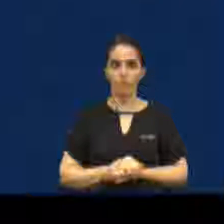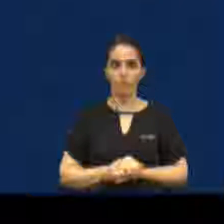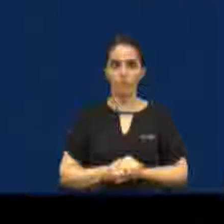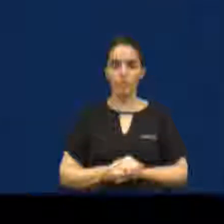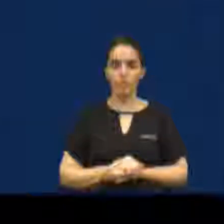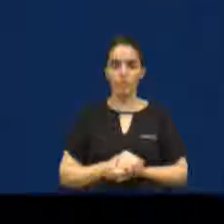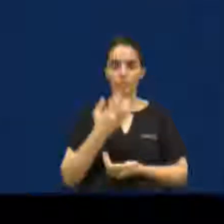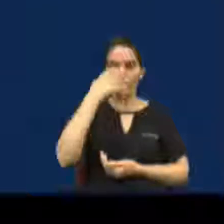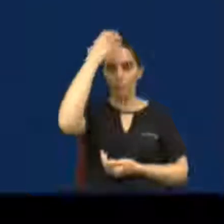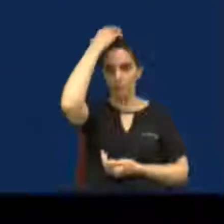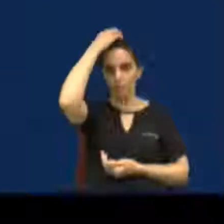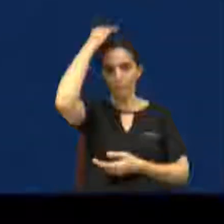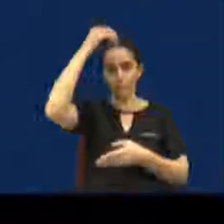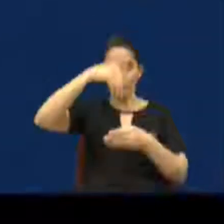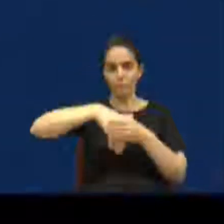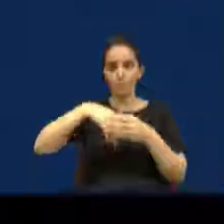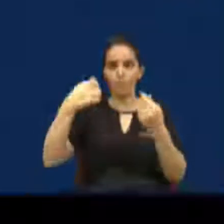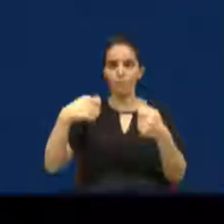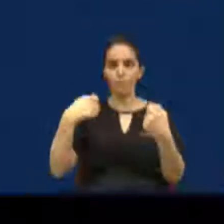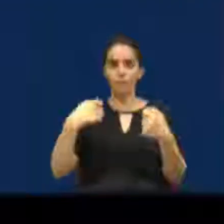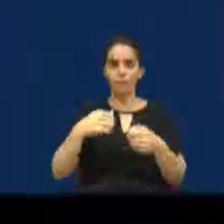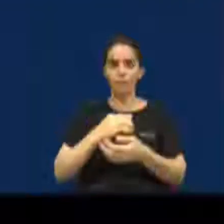Darcy Reis.